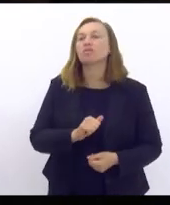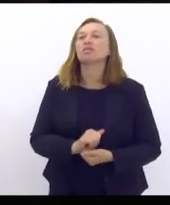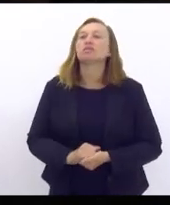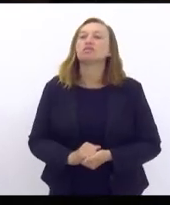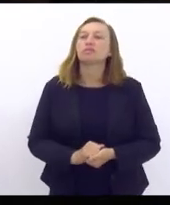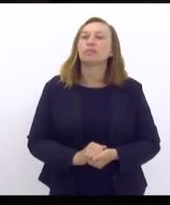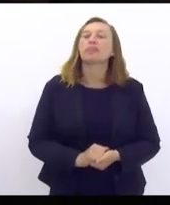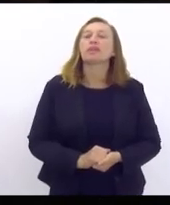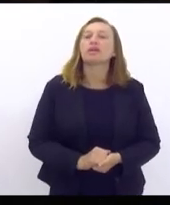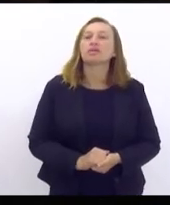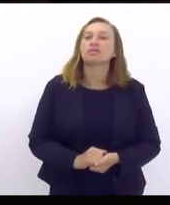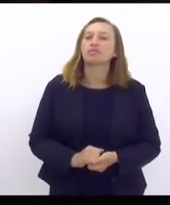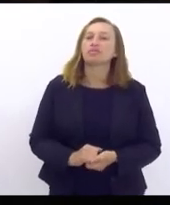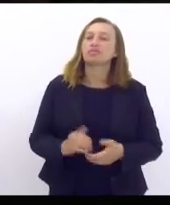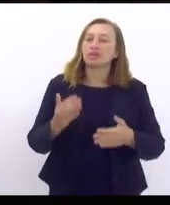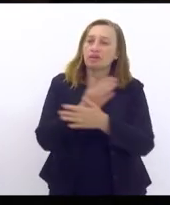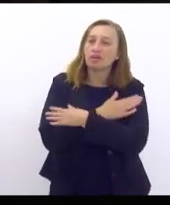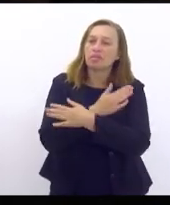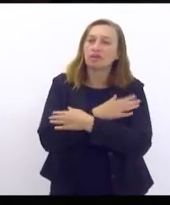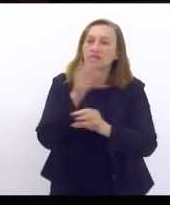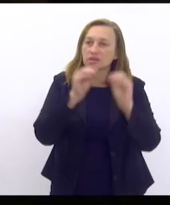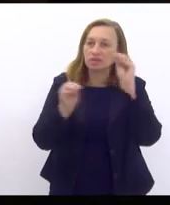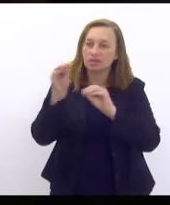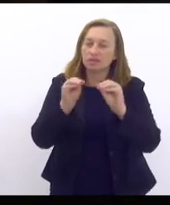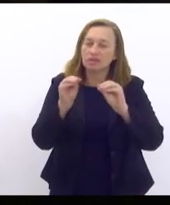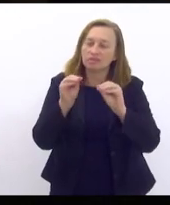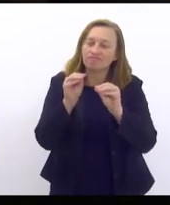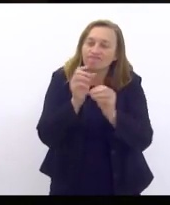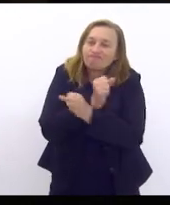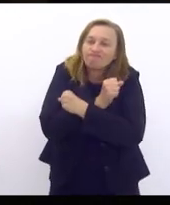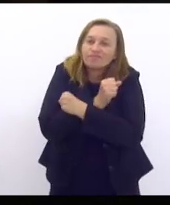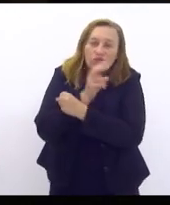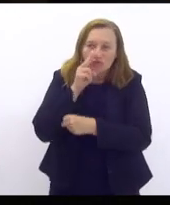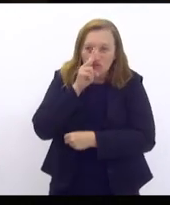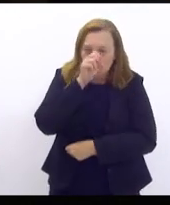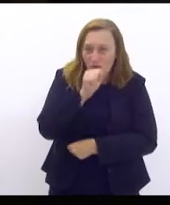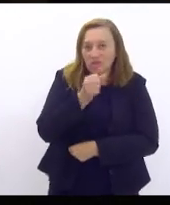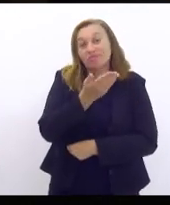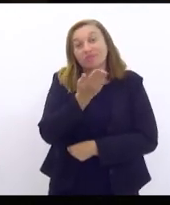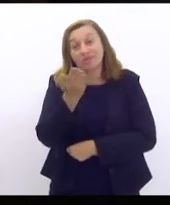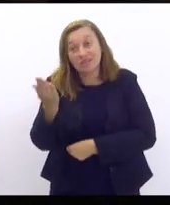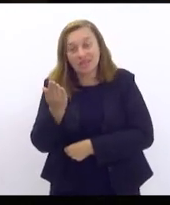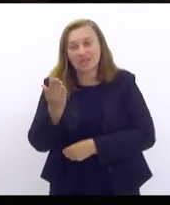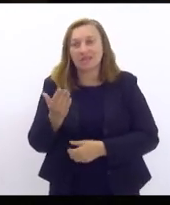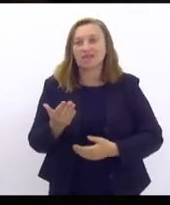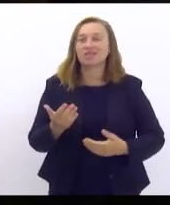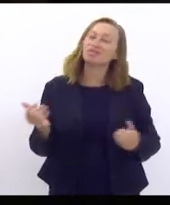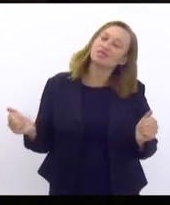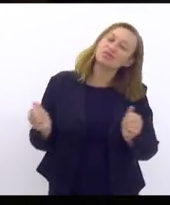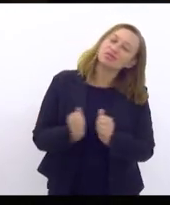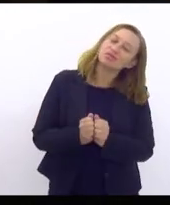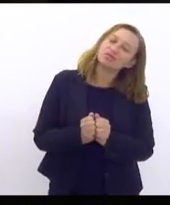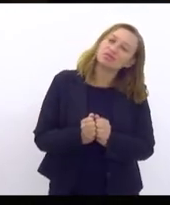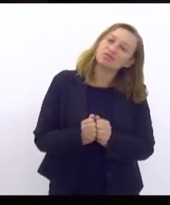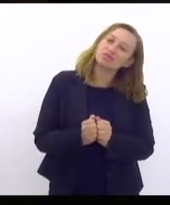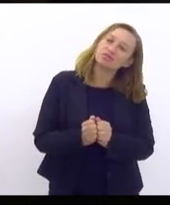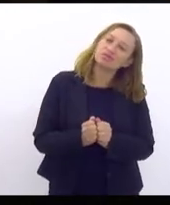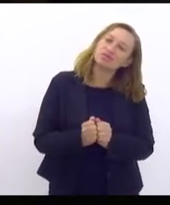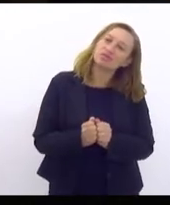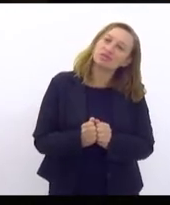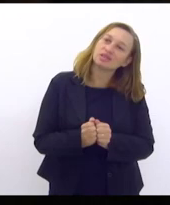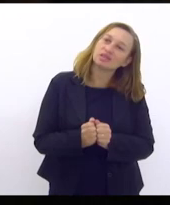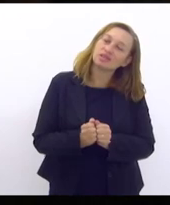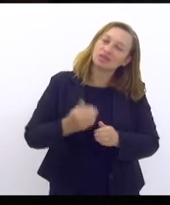São Cristóvão. Um abraço e um beijo muito, muito grande e forte para vocês. Tamo junto, sobretudo